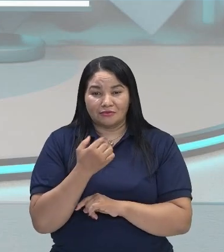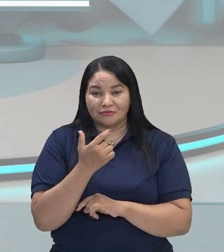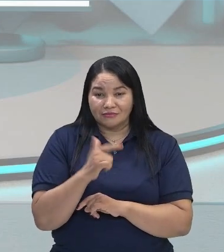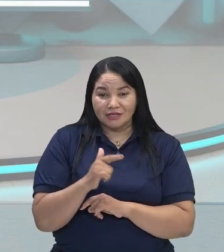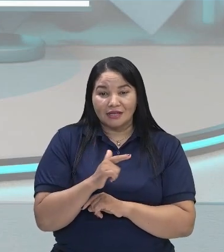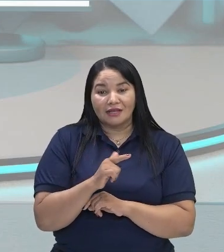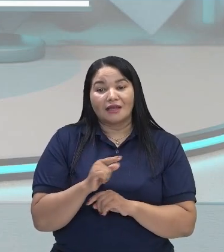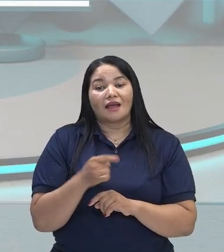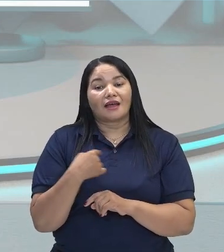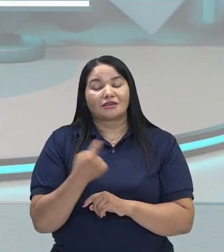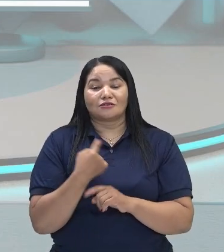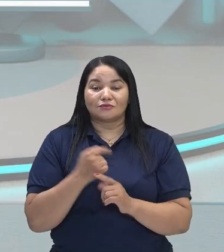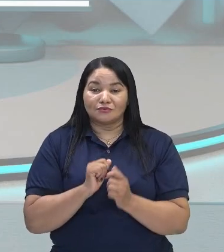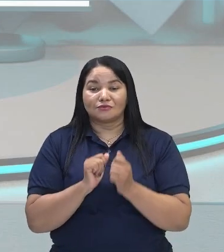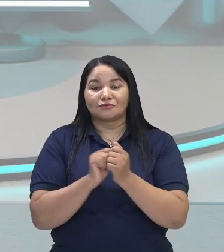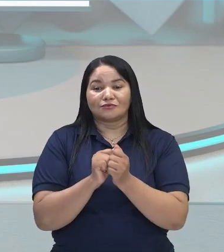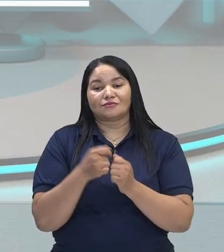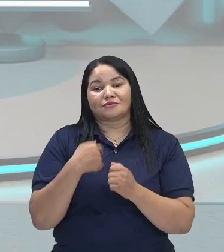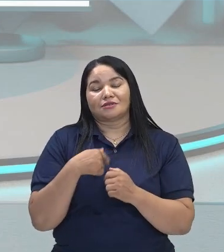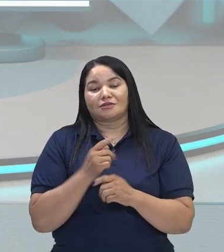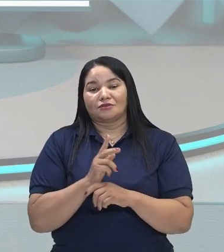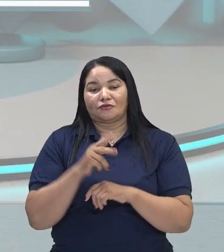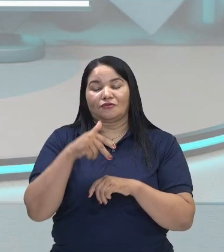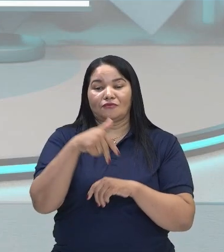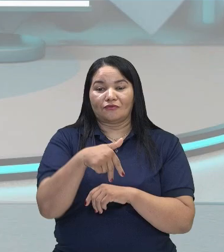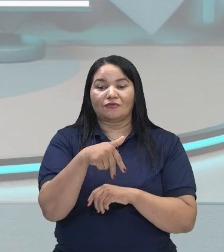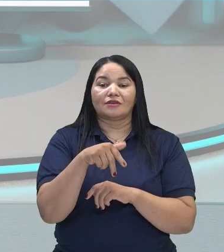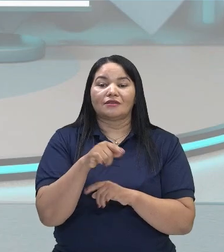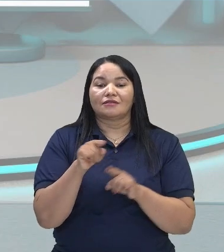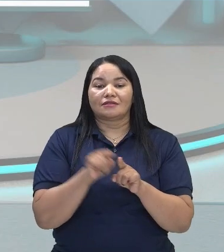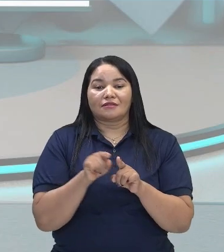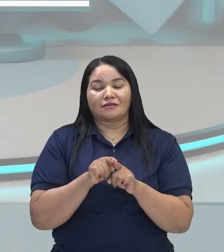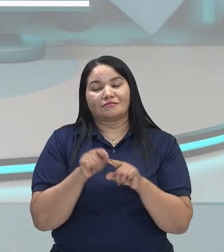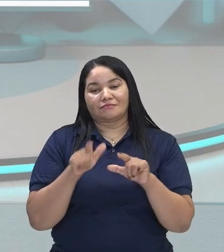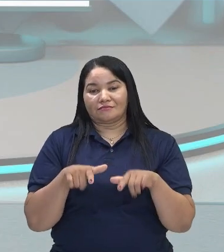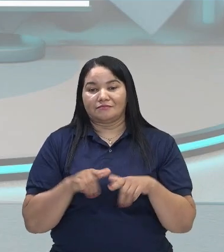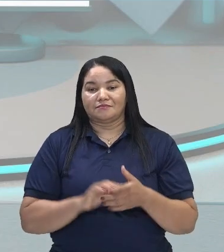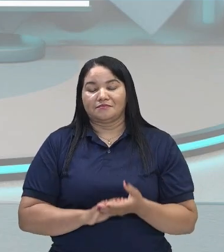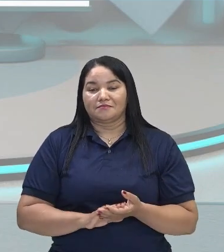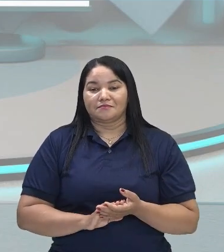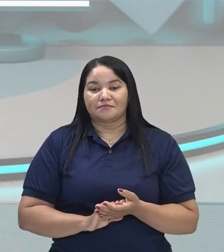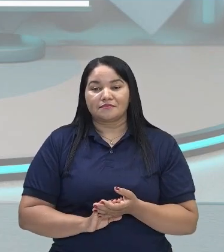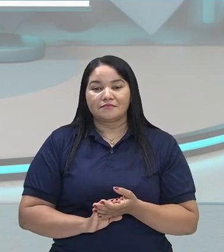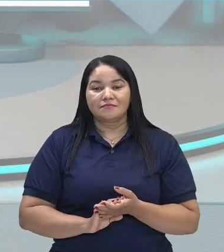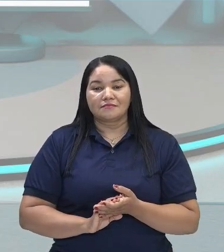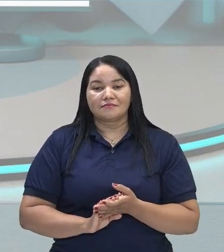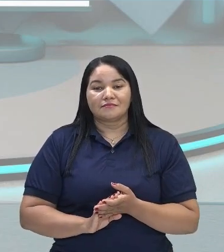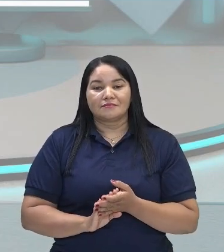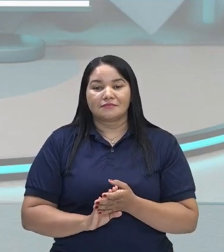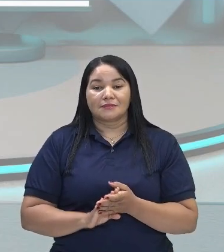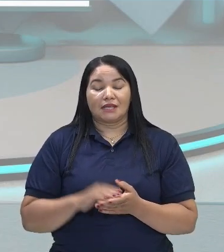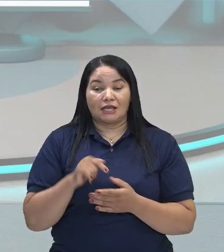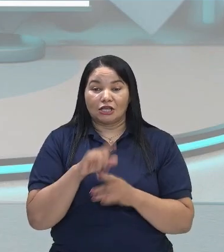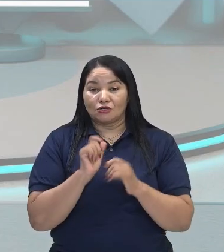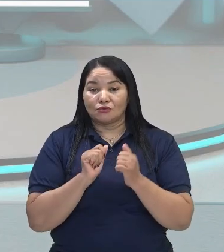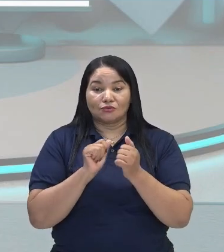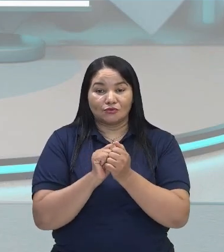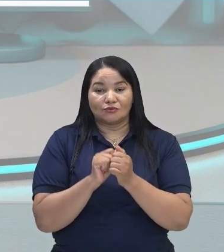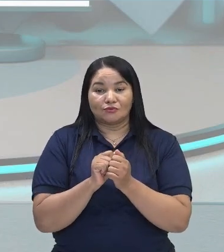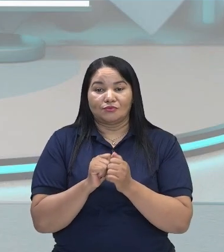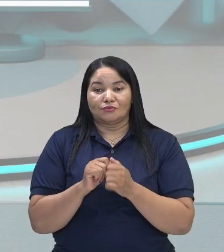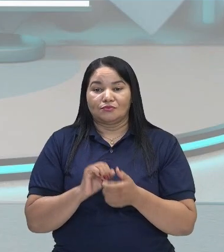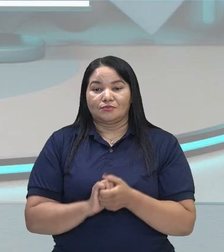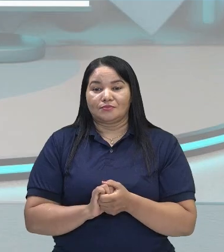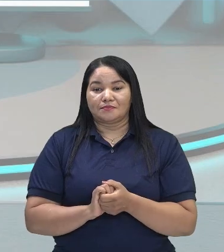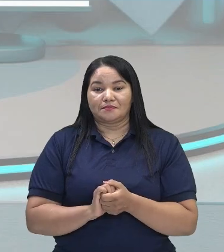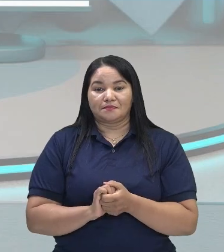entre vós, meus ossos um dia hão de estar. Ali, junto às margens